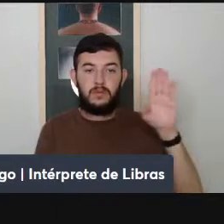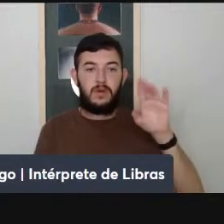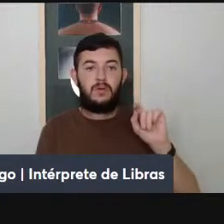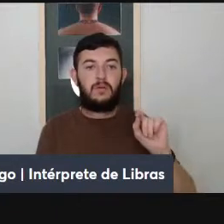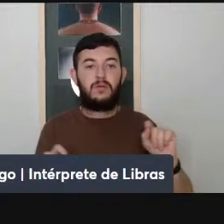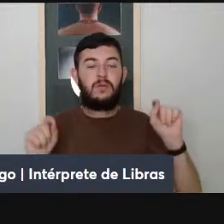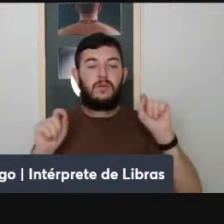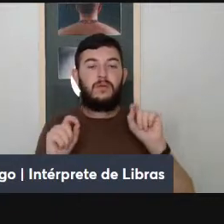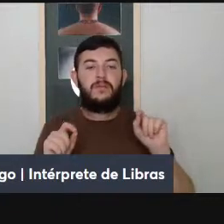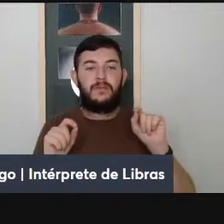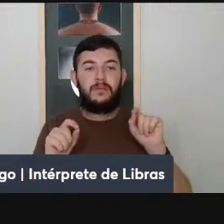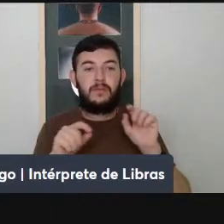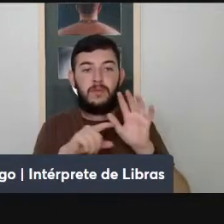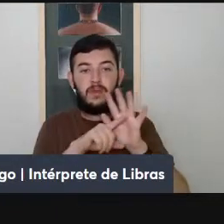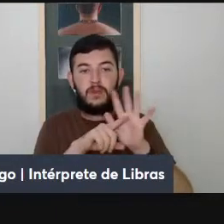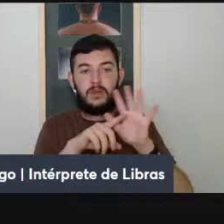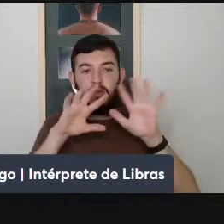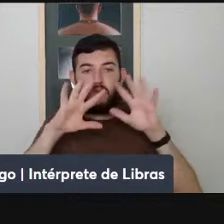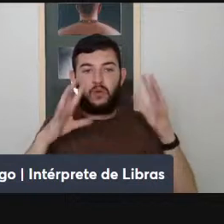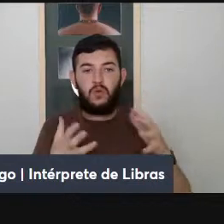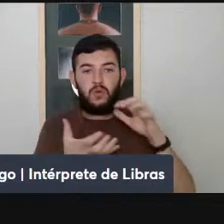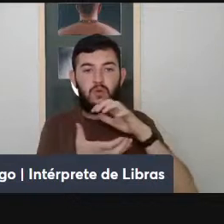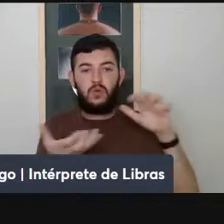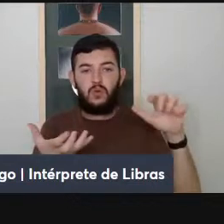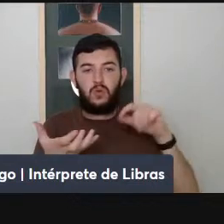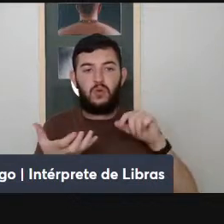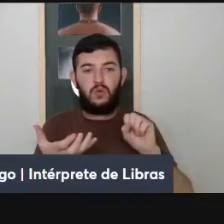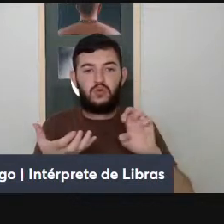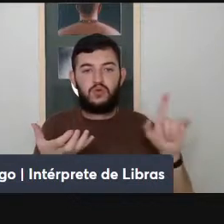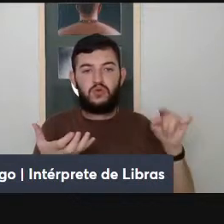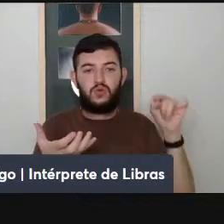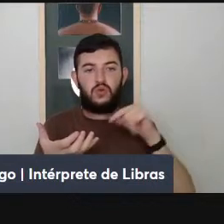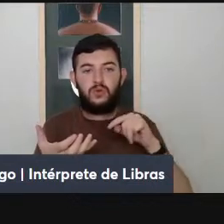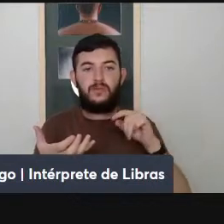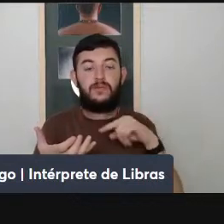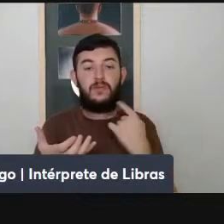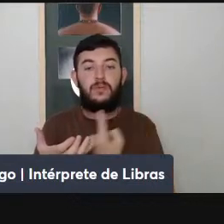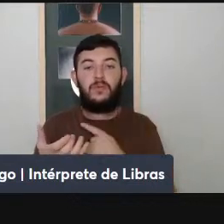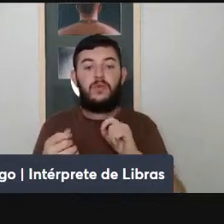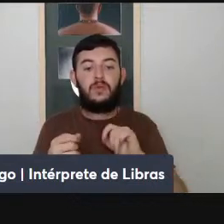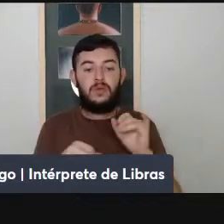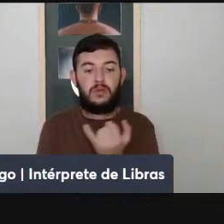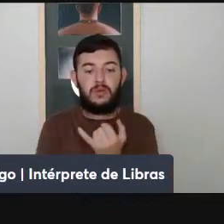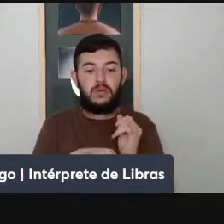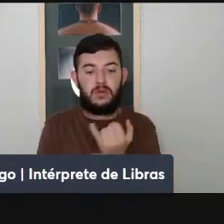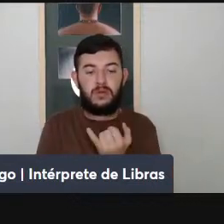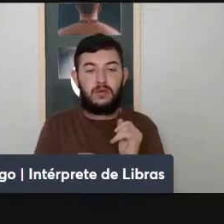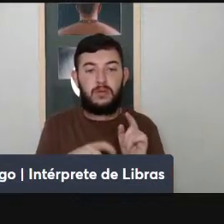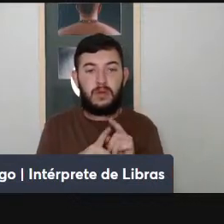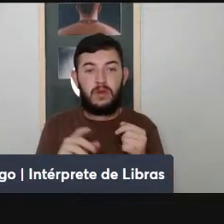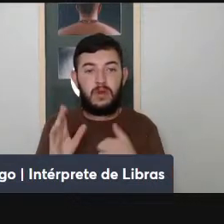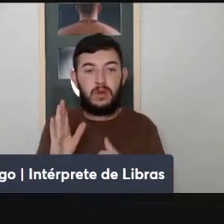ousar inovações e ir além das normas comuns da vida acadêmica,